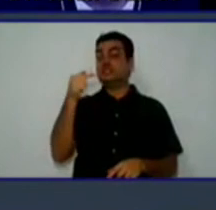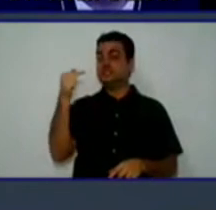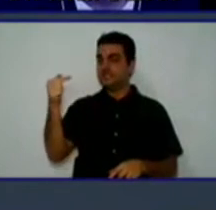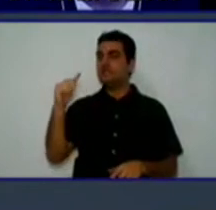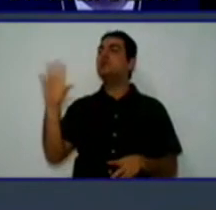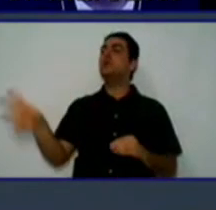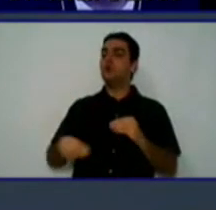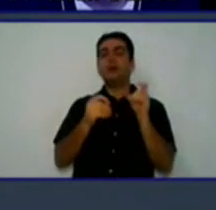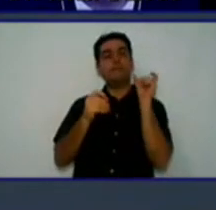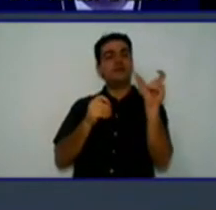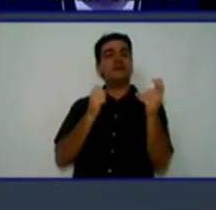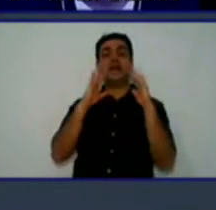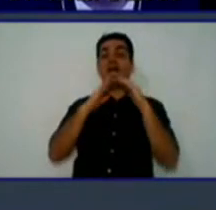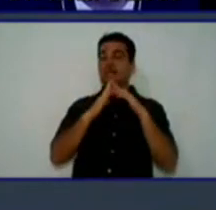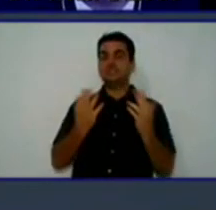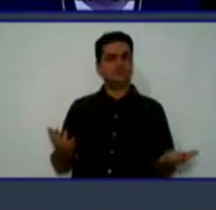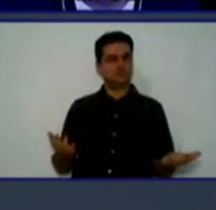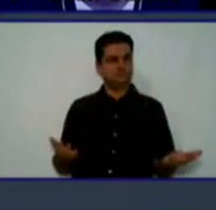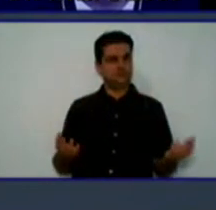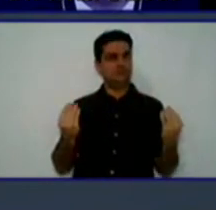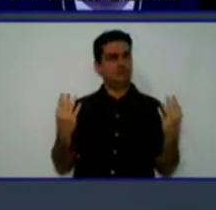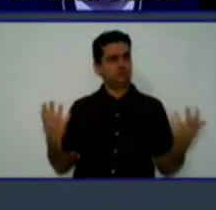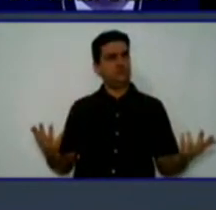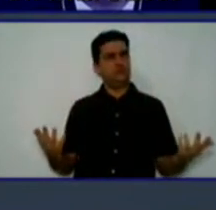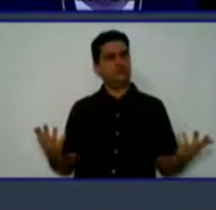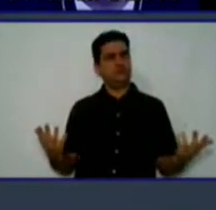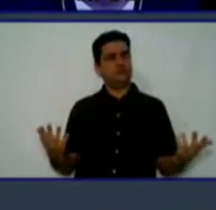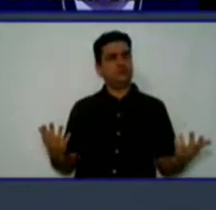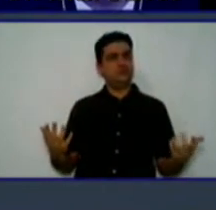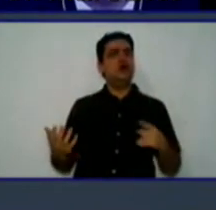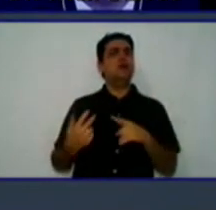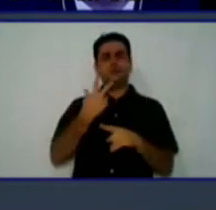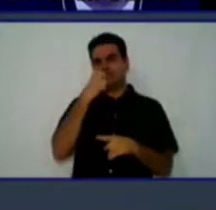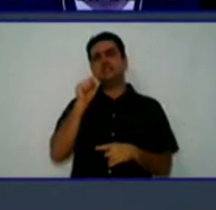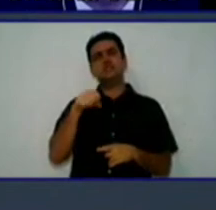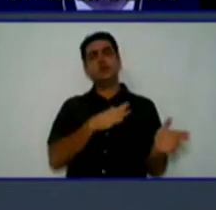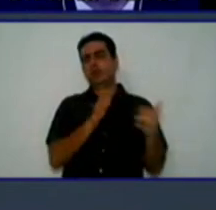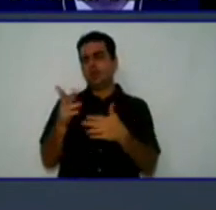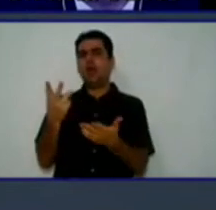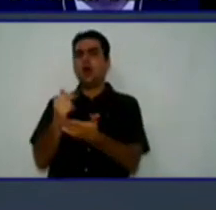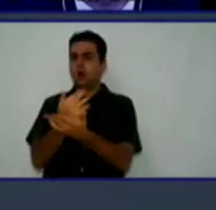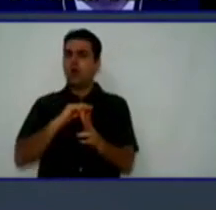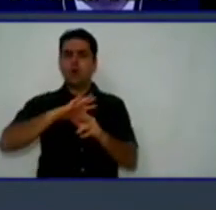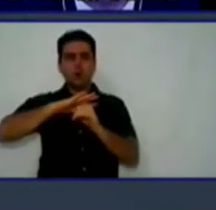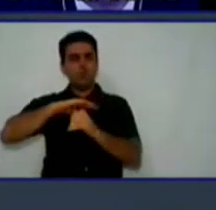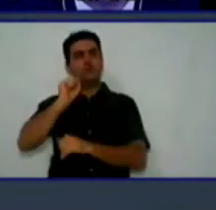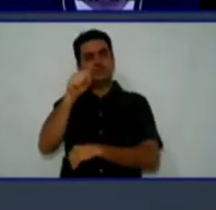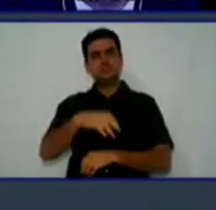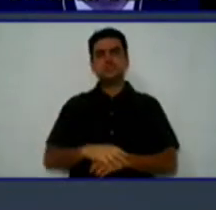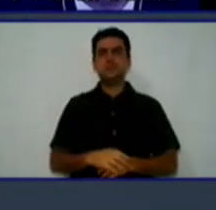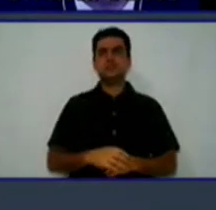13.877 de 2019, há fortes indícios, a meu ver, de desvio de finalidade dos imóveis.